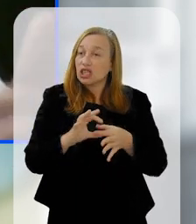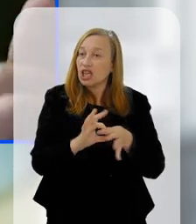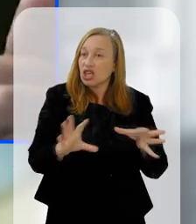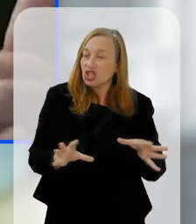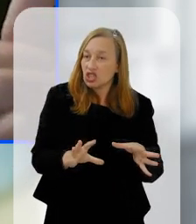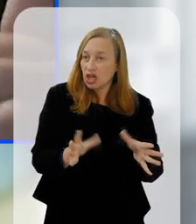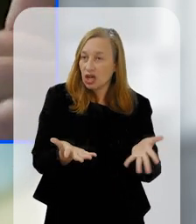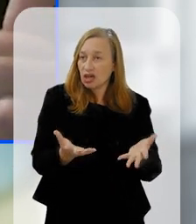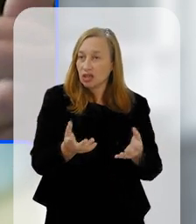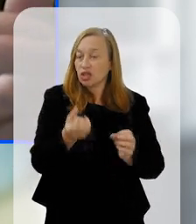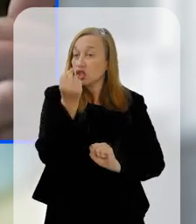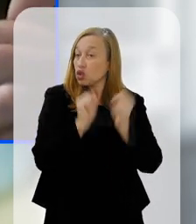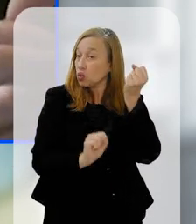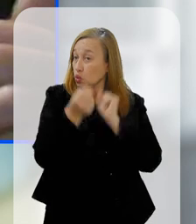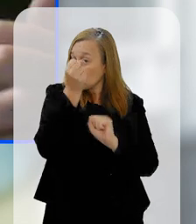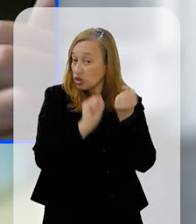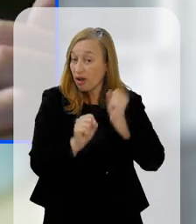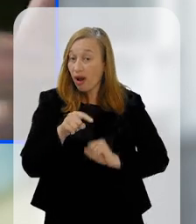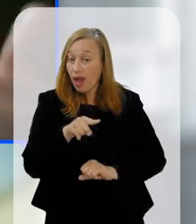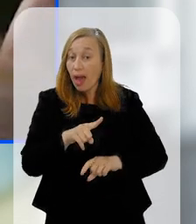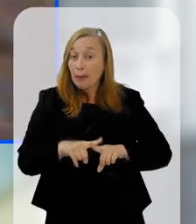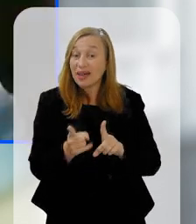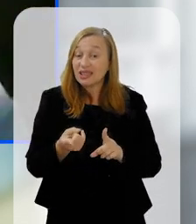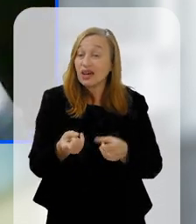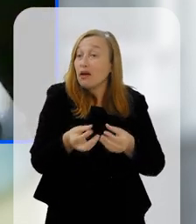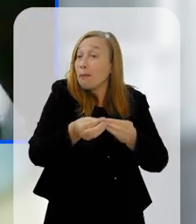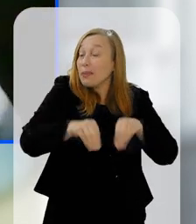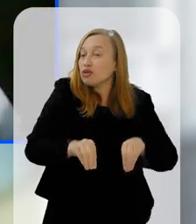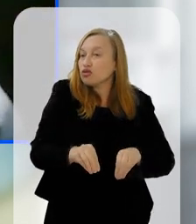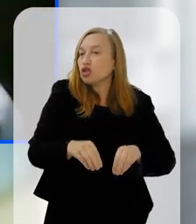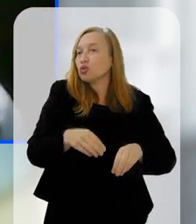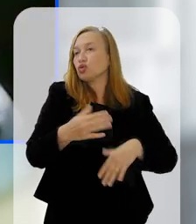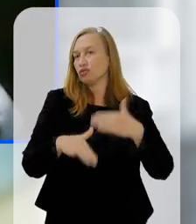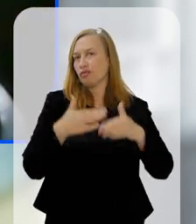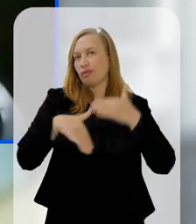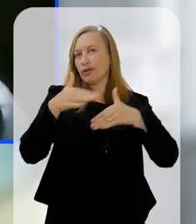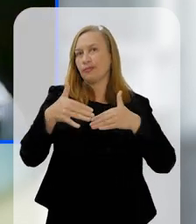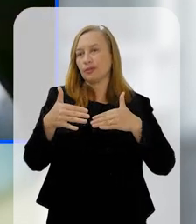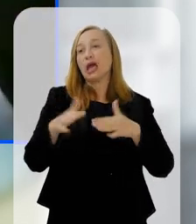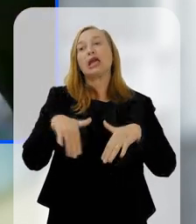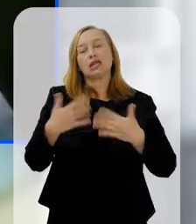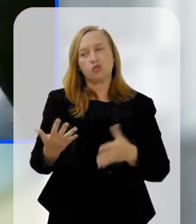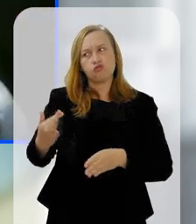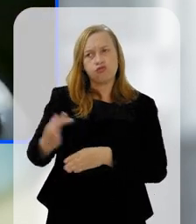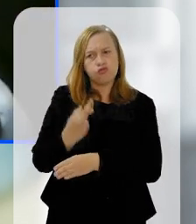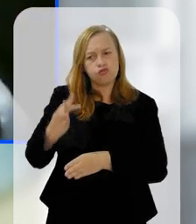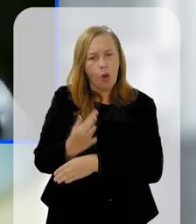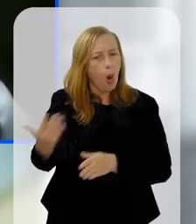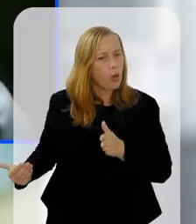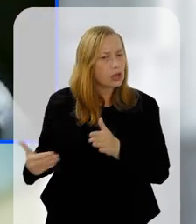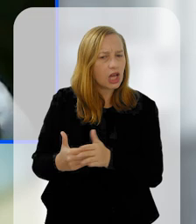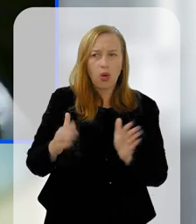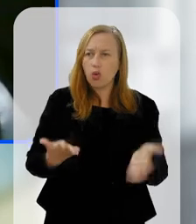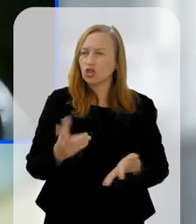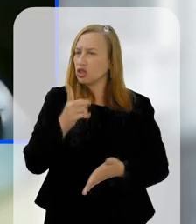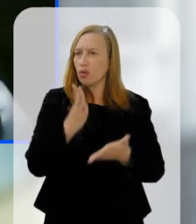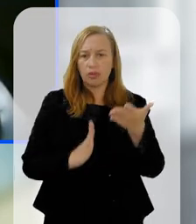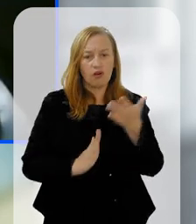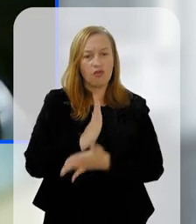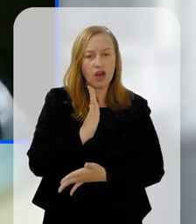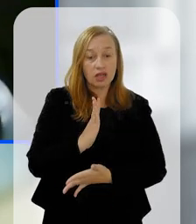e aquela APA do Alto Iguaçu estava prejudicando o desenvolvimento. Bom, nós resistimos até hoje, isso não